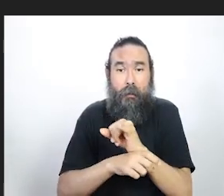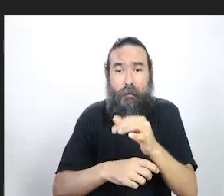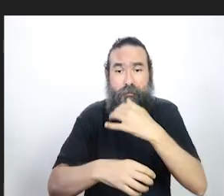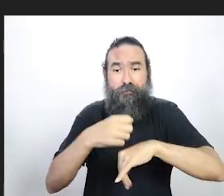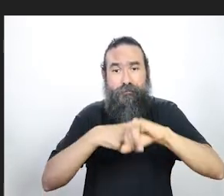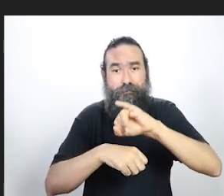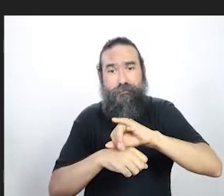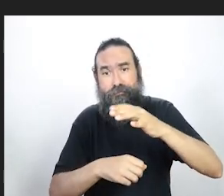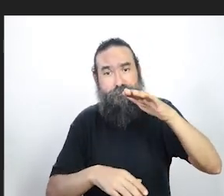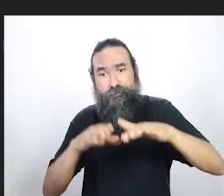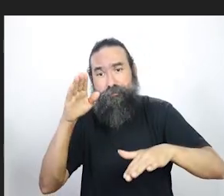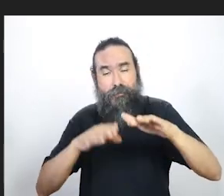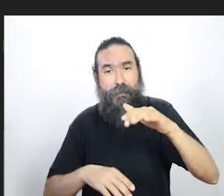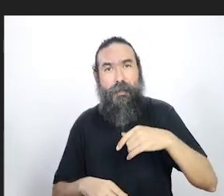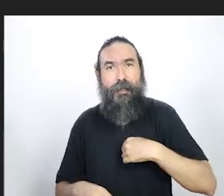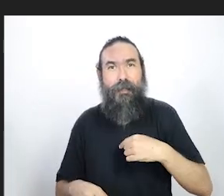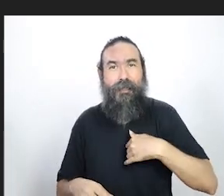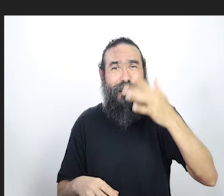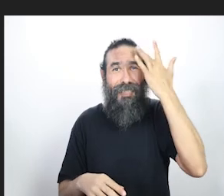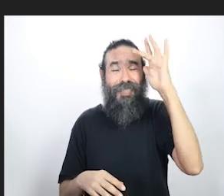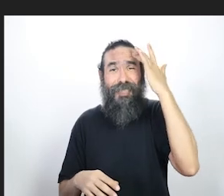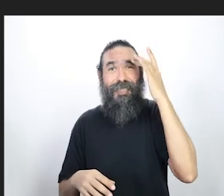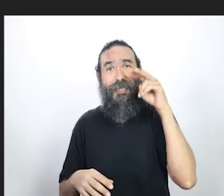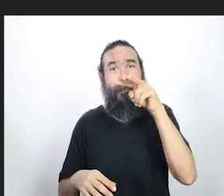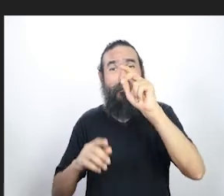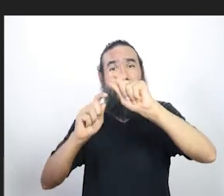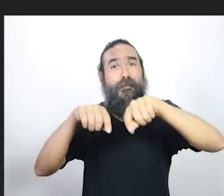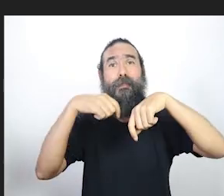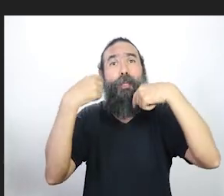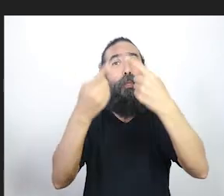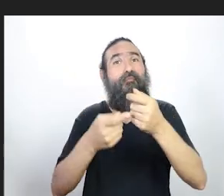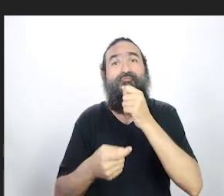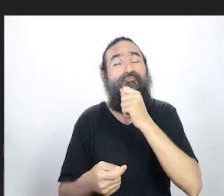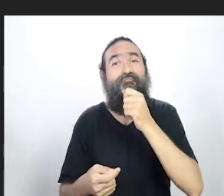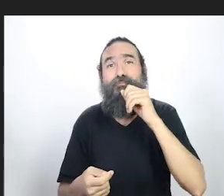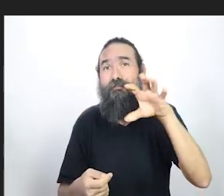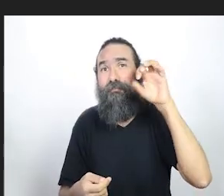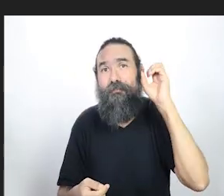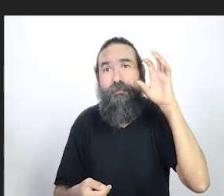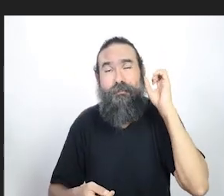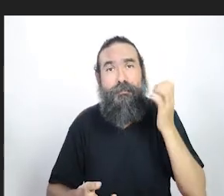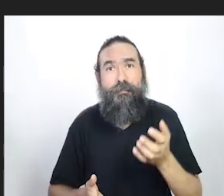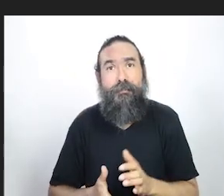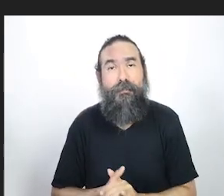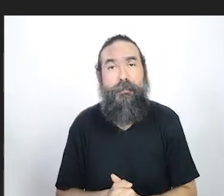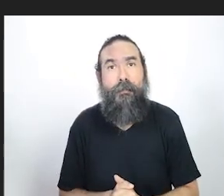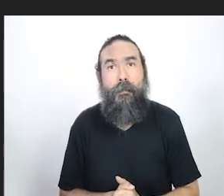frente o som aqui, estou perdido aqui na reunião.